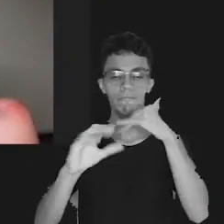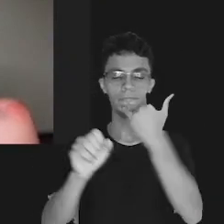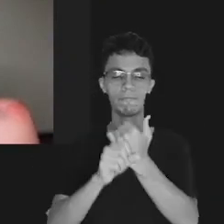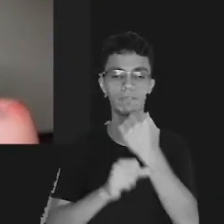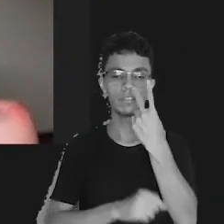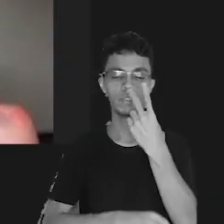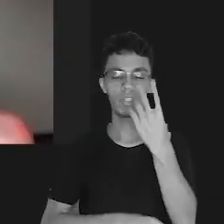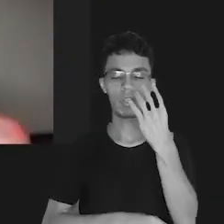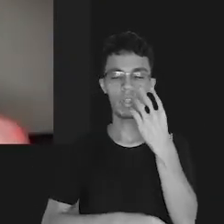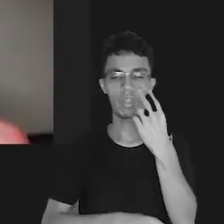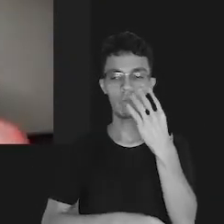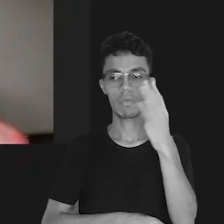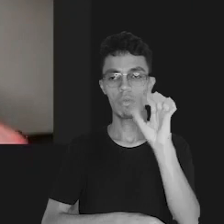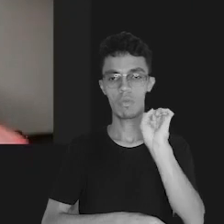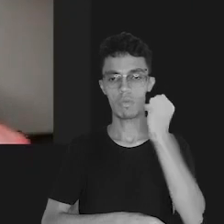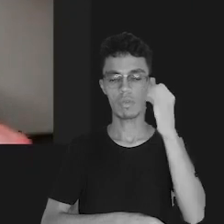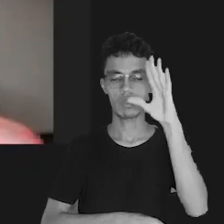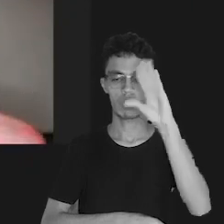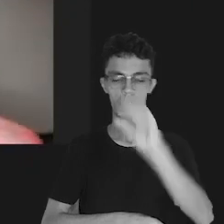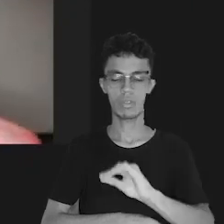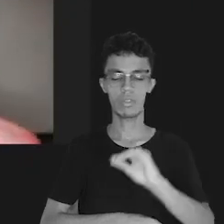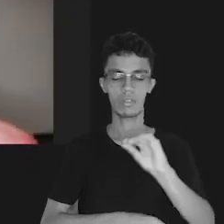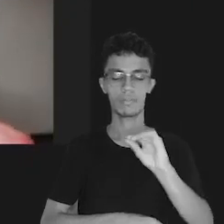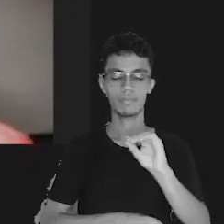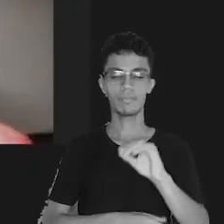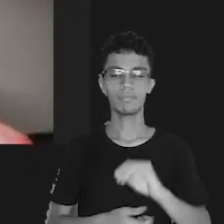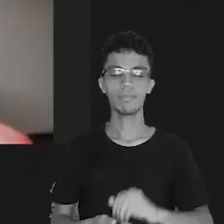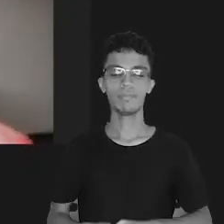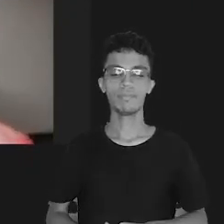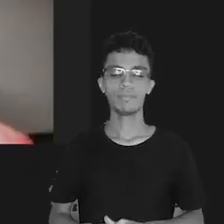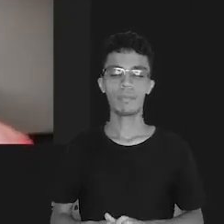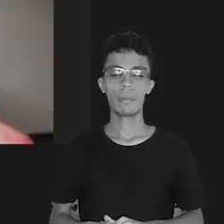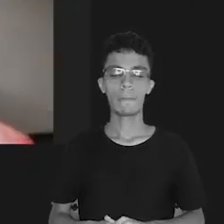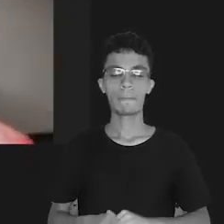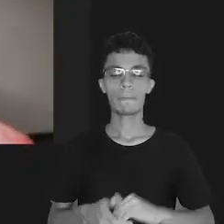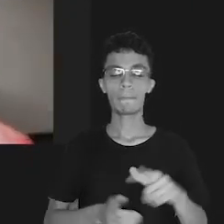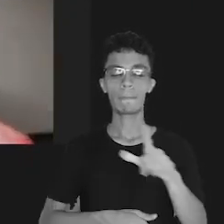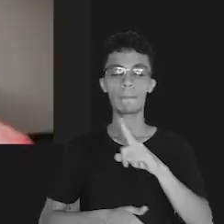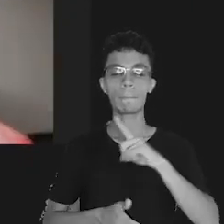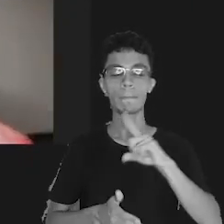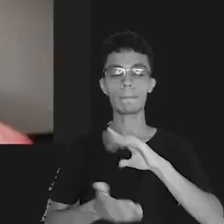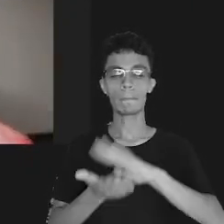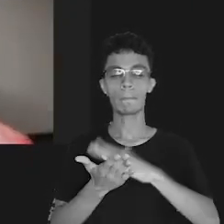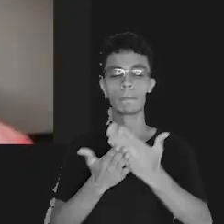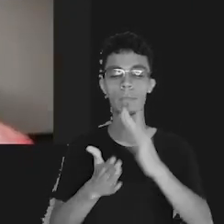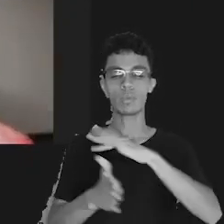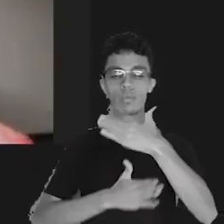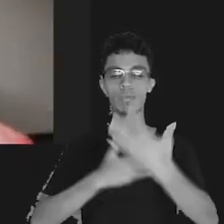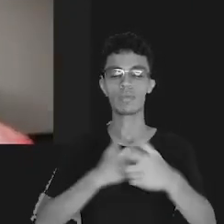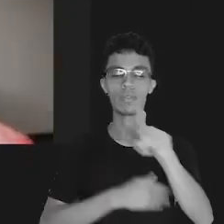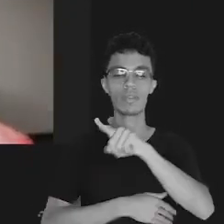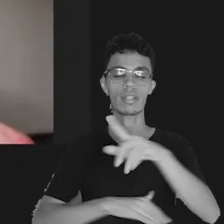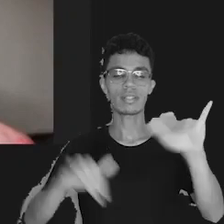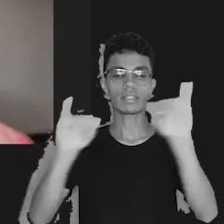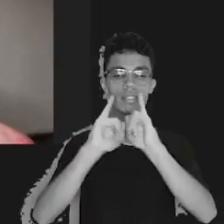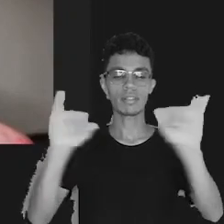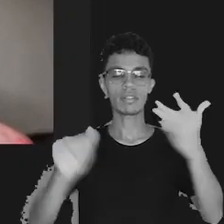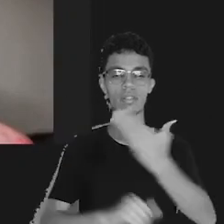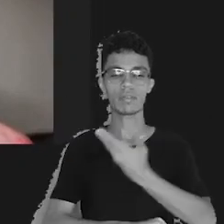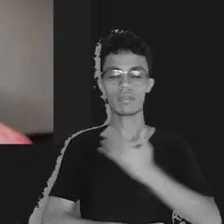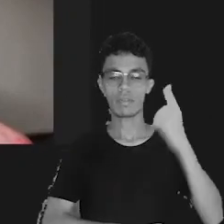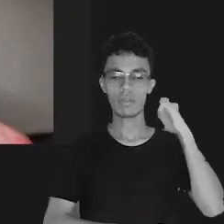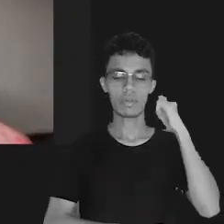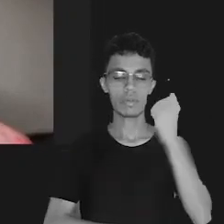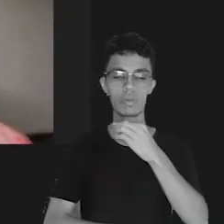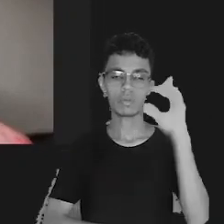às 20 horas, no YouTube, no mesmo canal, com tradução em Libras. Então, avisem os amigos surdos, e